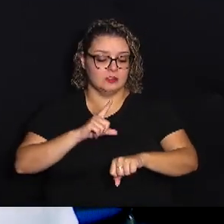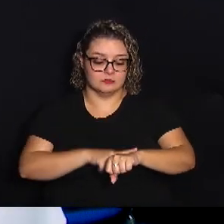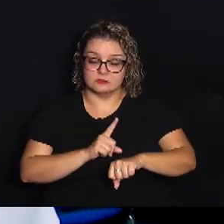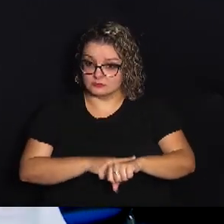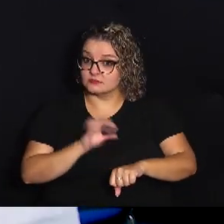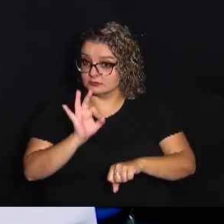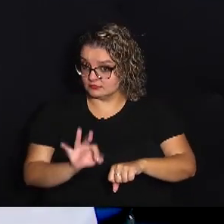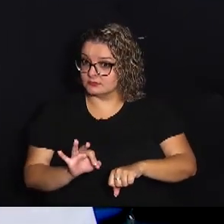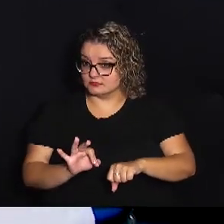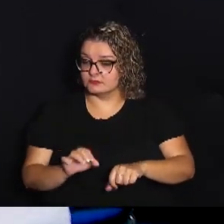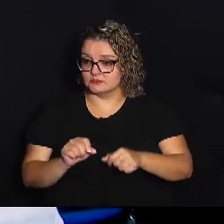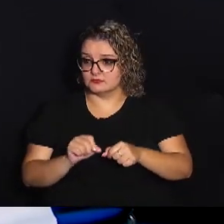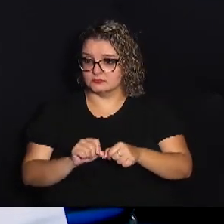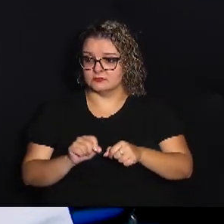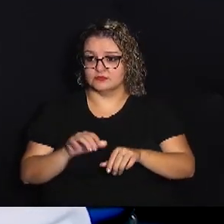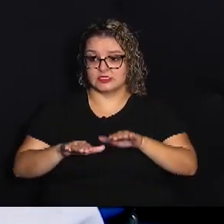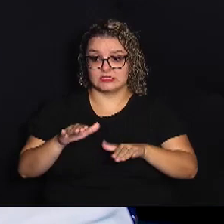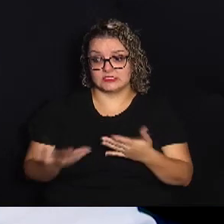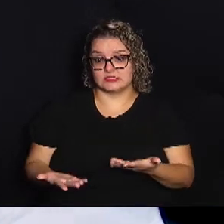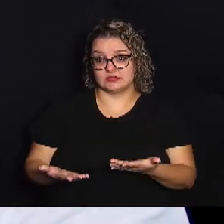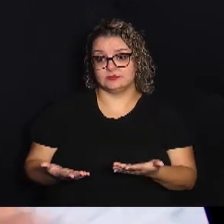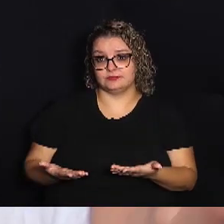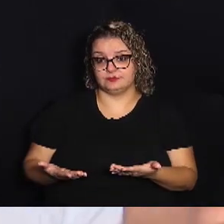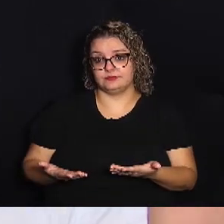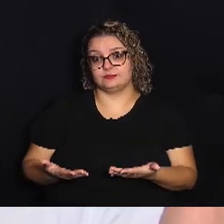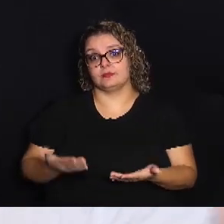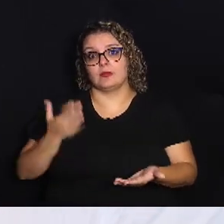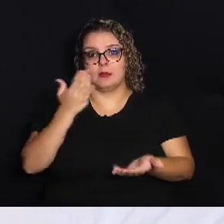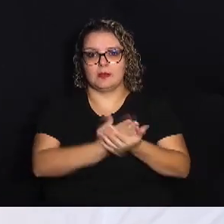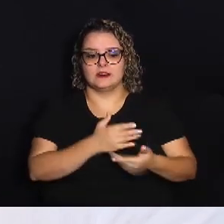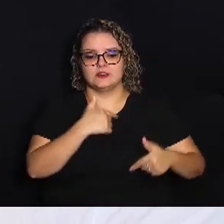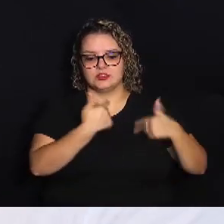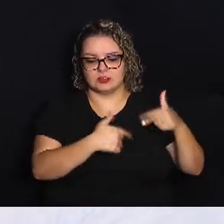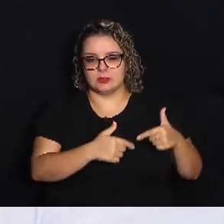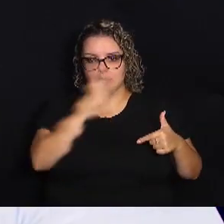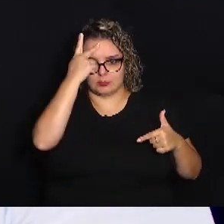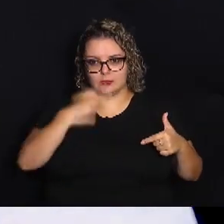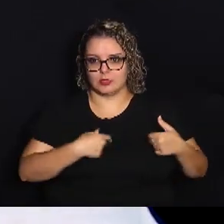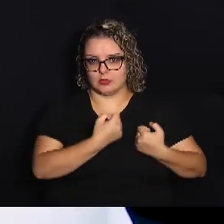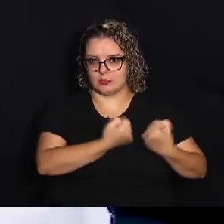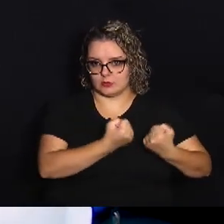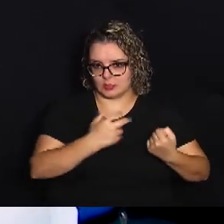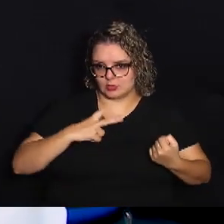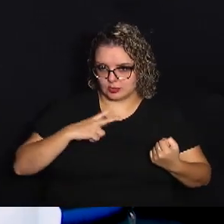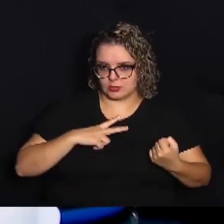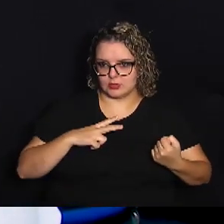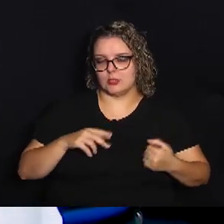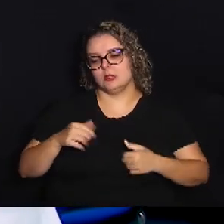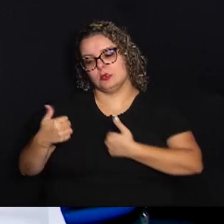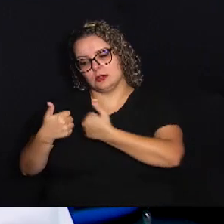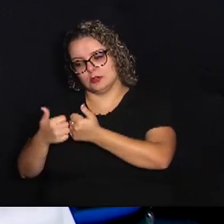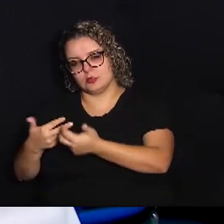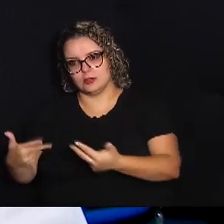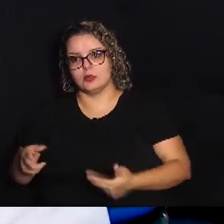ganhar tempo e e e isso faz com que ela muitas vezes deixe de trabalhar com o seu veículo e acaba usando o transporte público